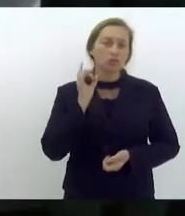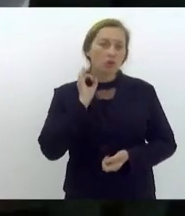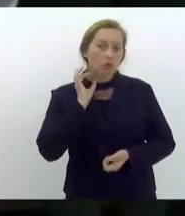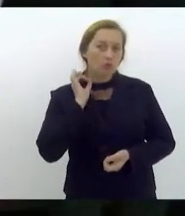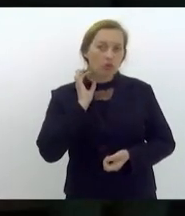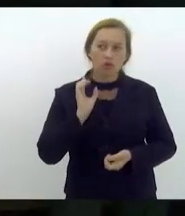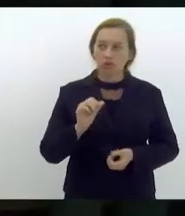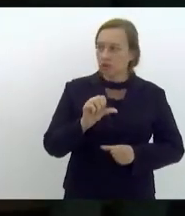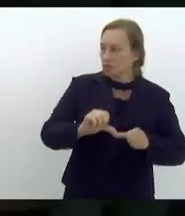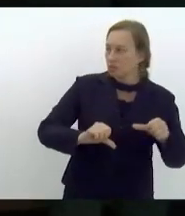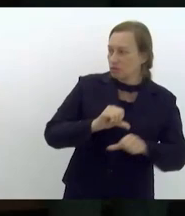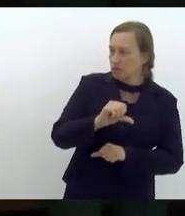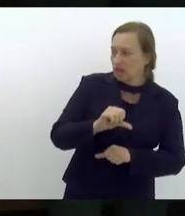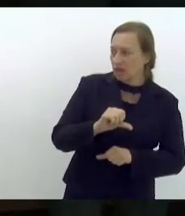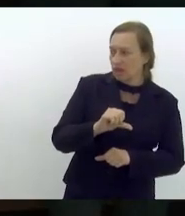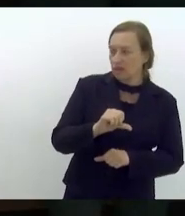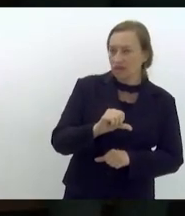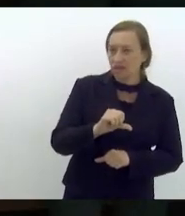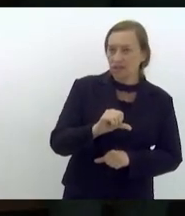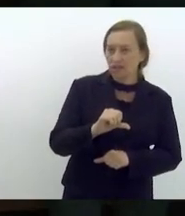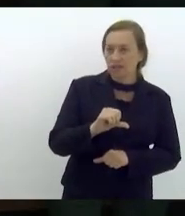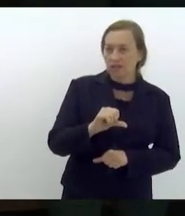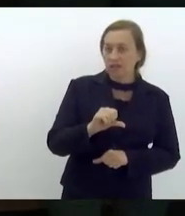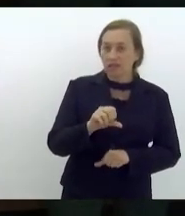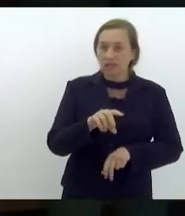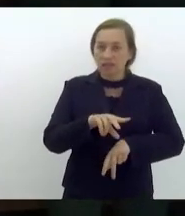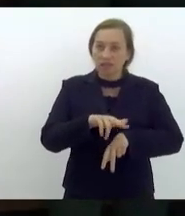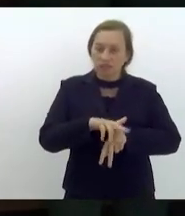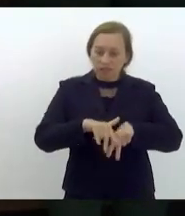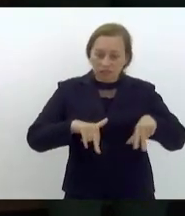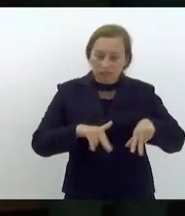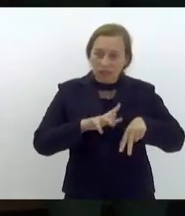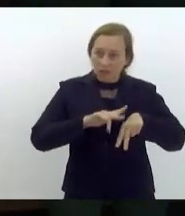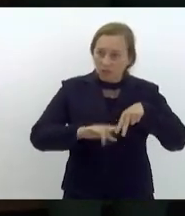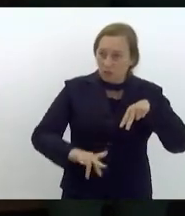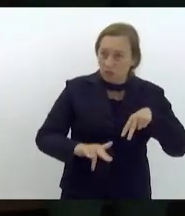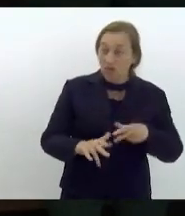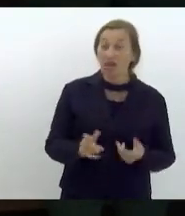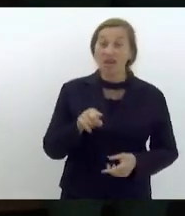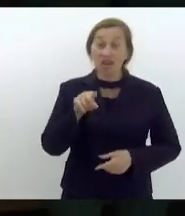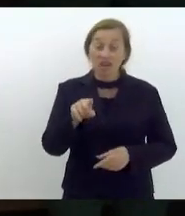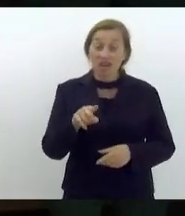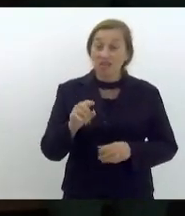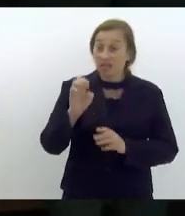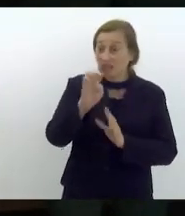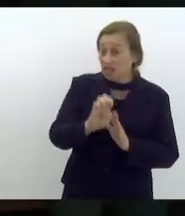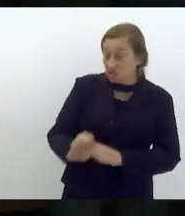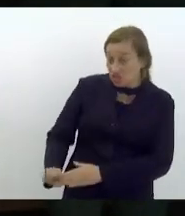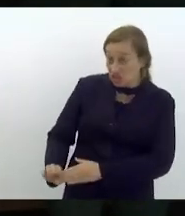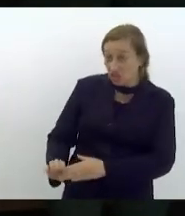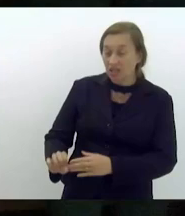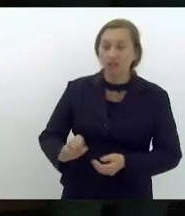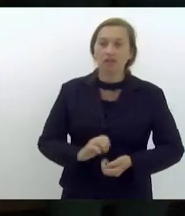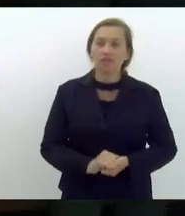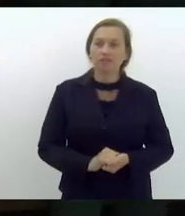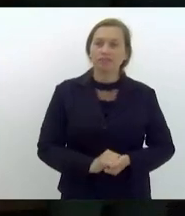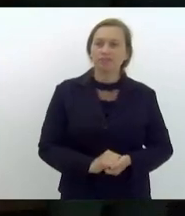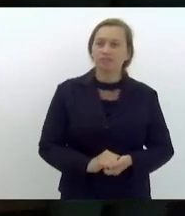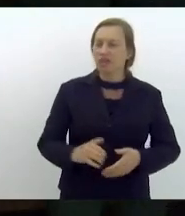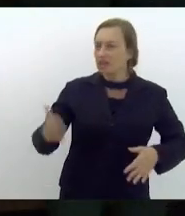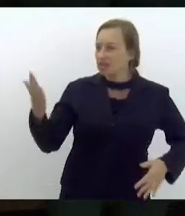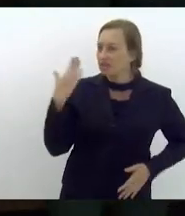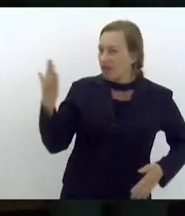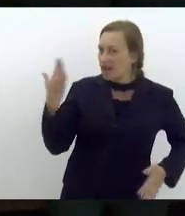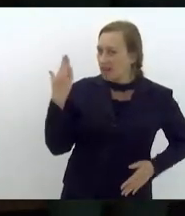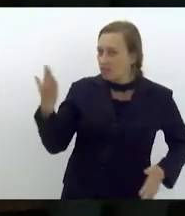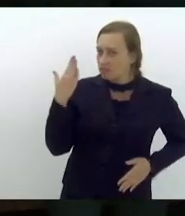se ela quer mudar de sexo essa mesma esquerda que tratam esses vagabundos